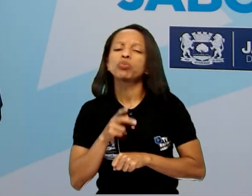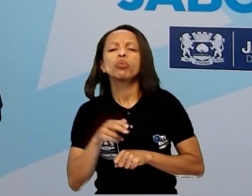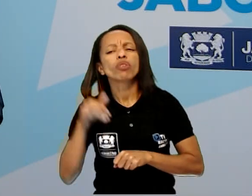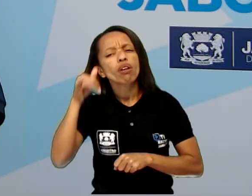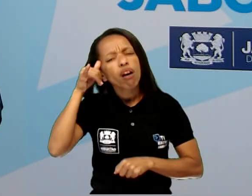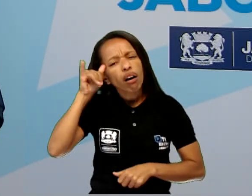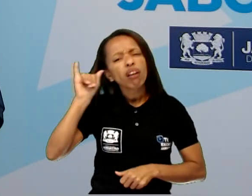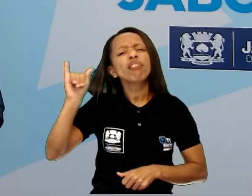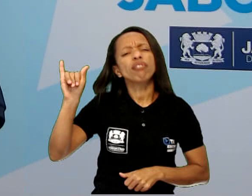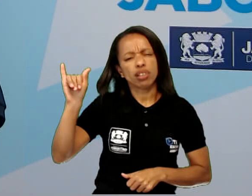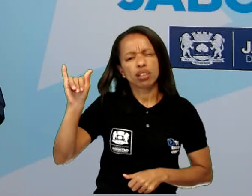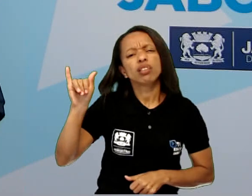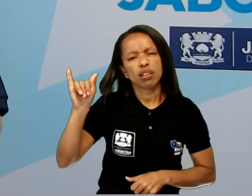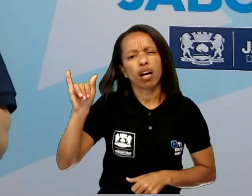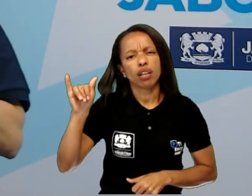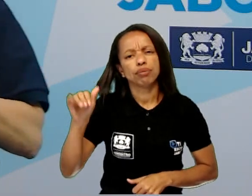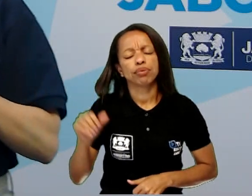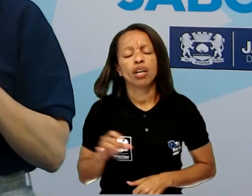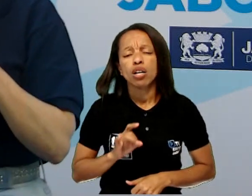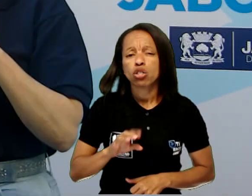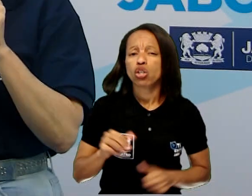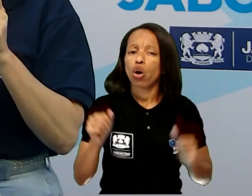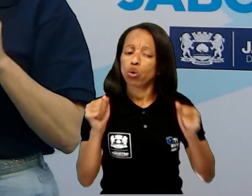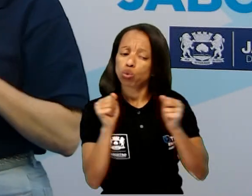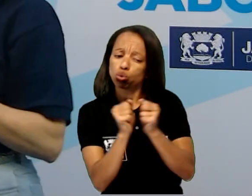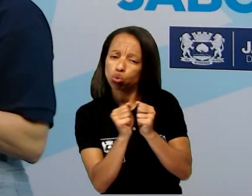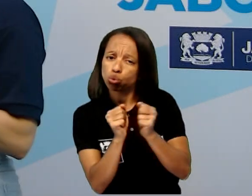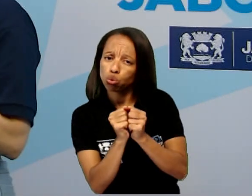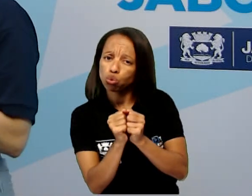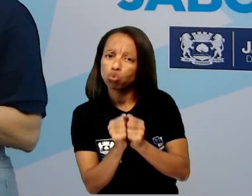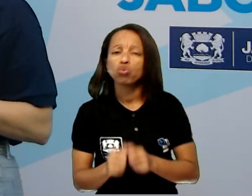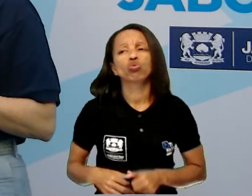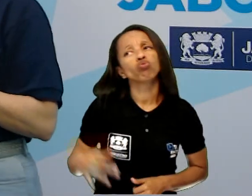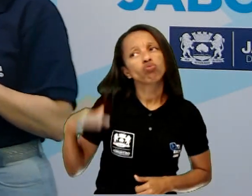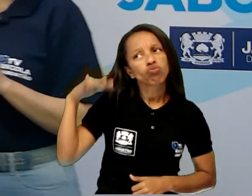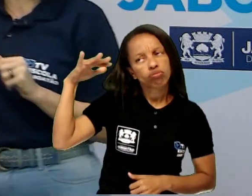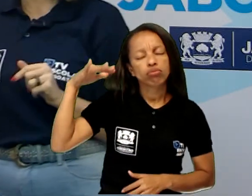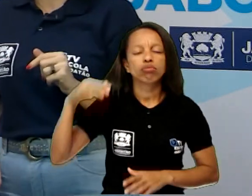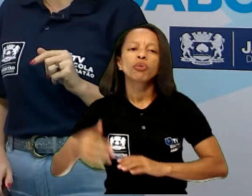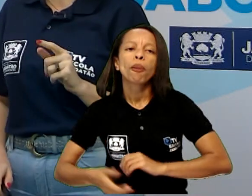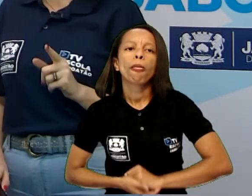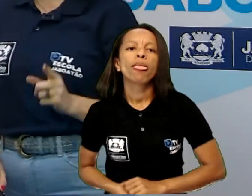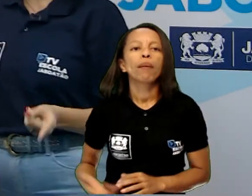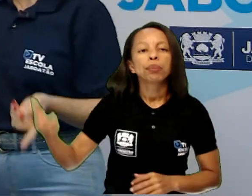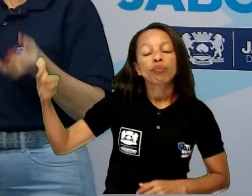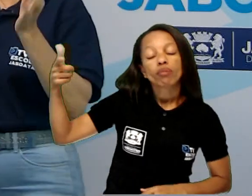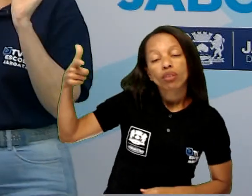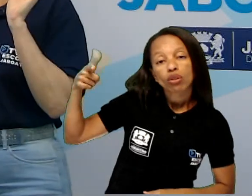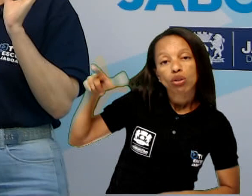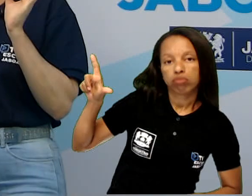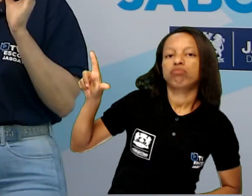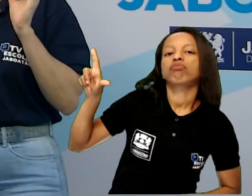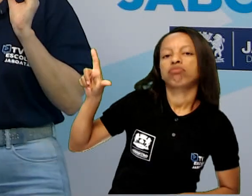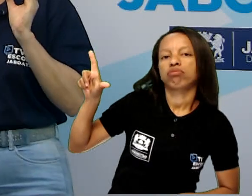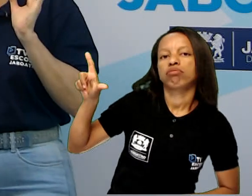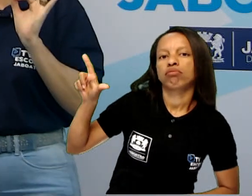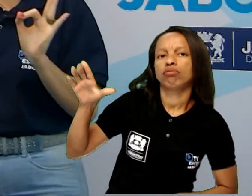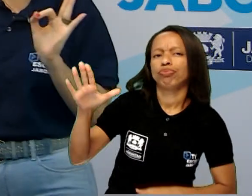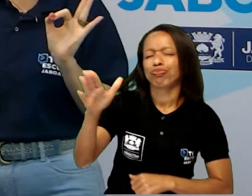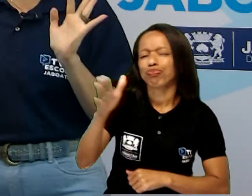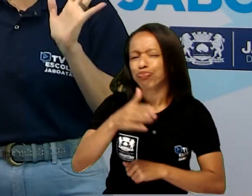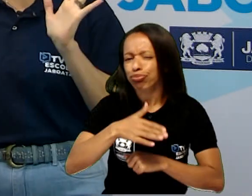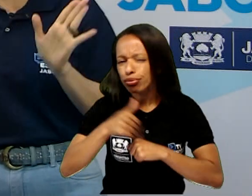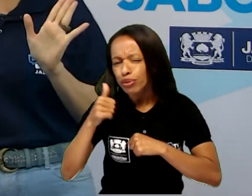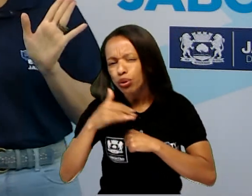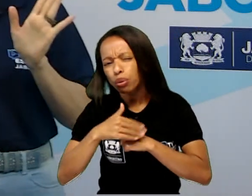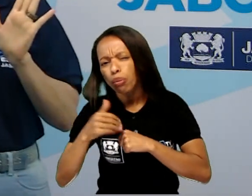de balde, quando o papai e mamãe não estiver, tá? Sempre acompanhada de um adulto. Outra situação que eu peço para vocês ficarem